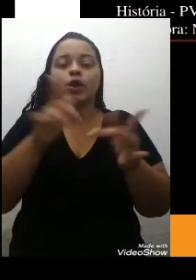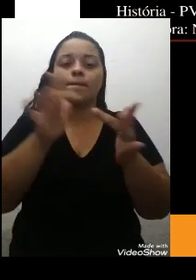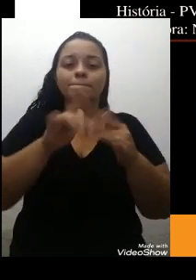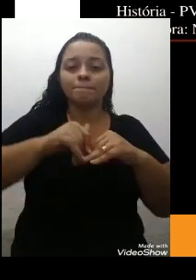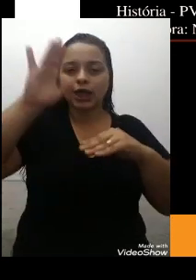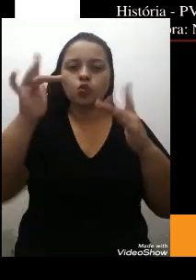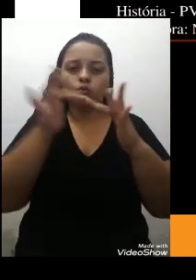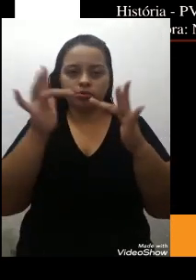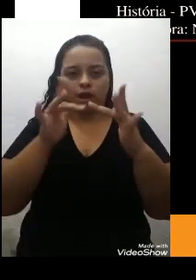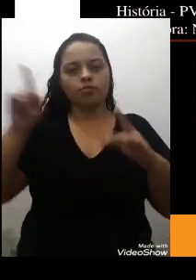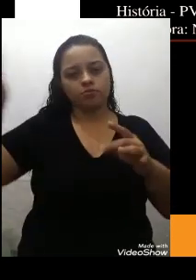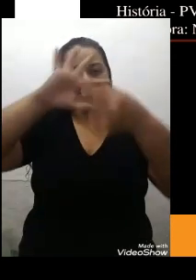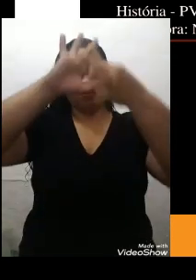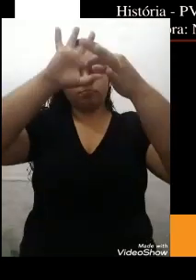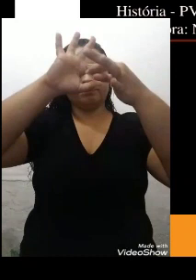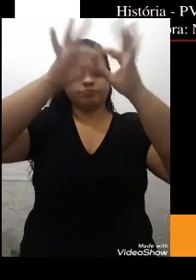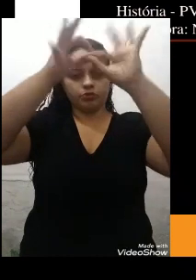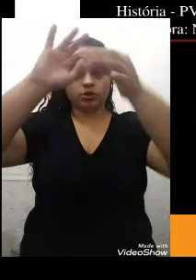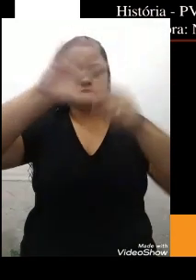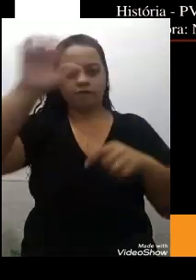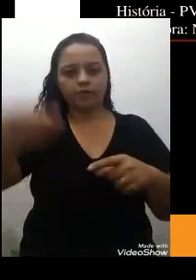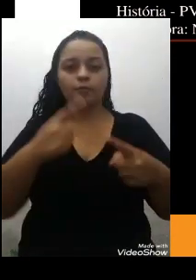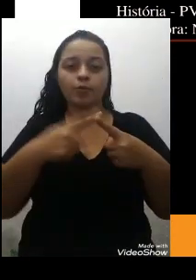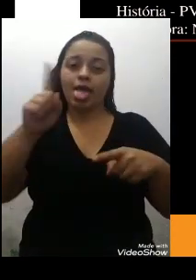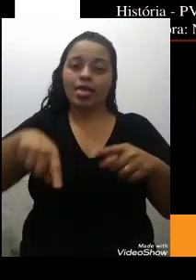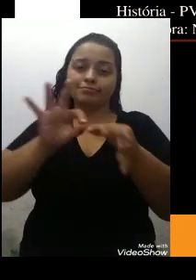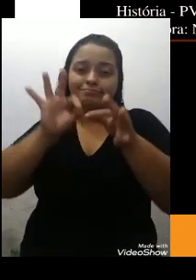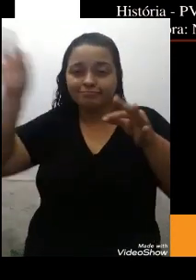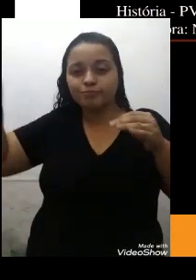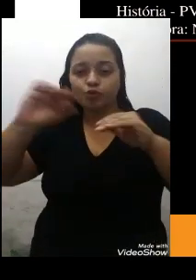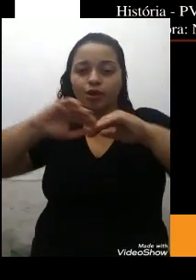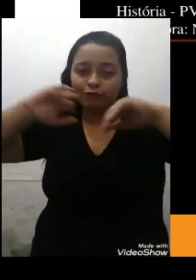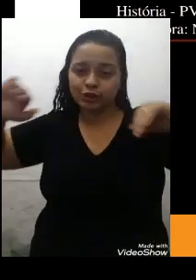vezes fica um pouco afastada da gente, não é mesmo? Então,